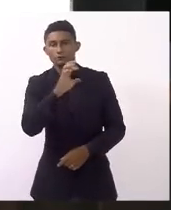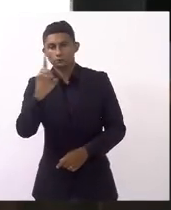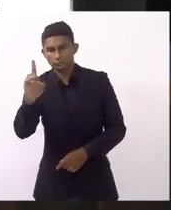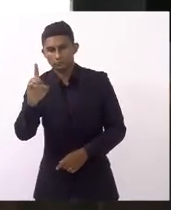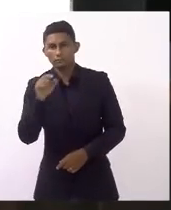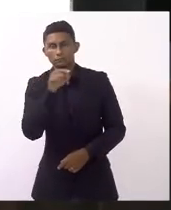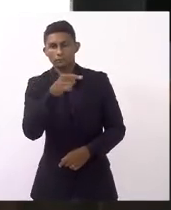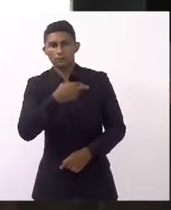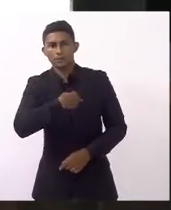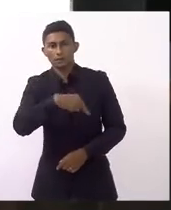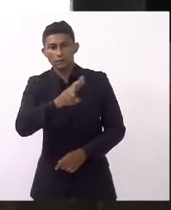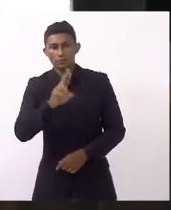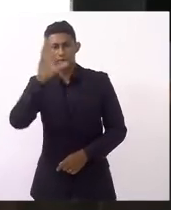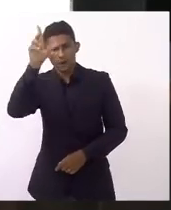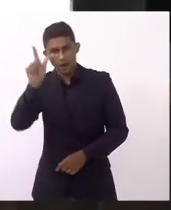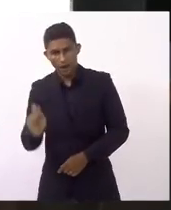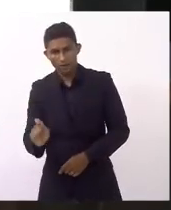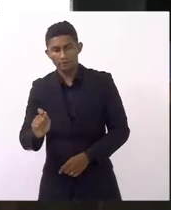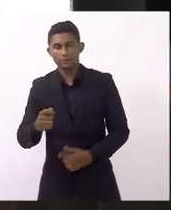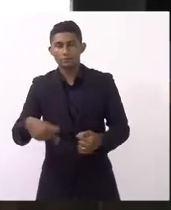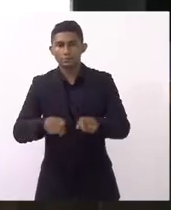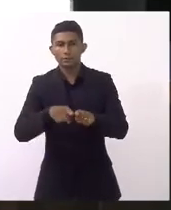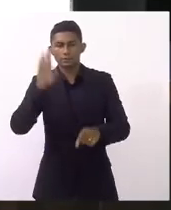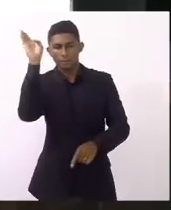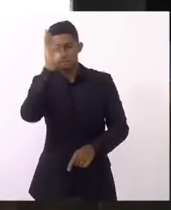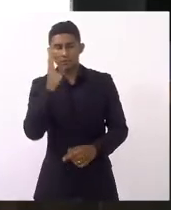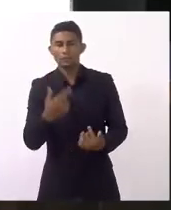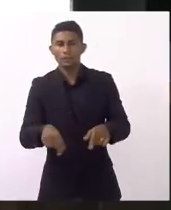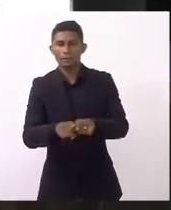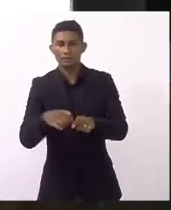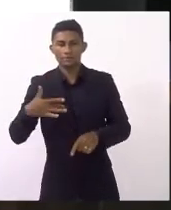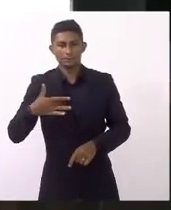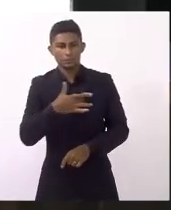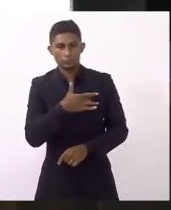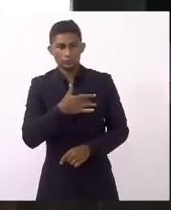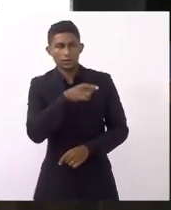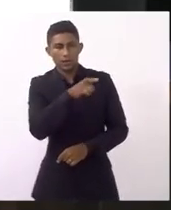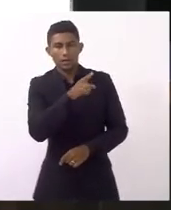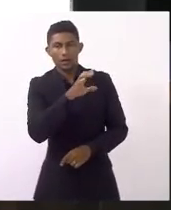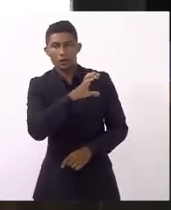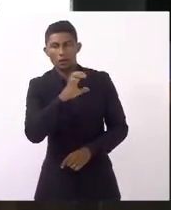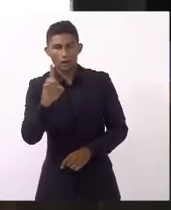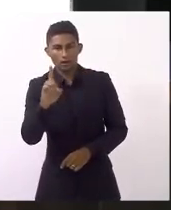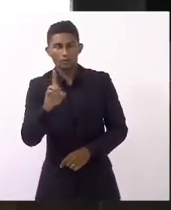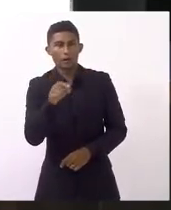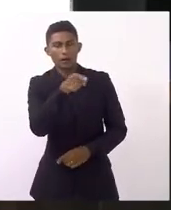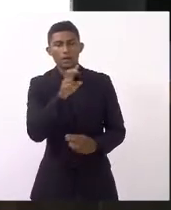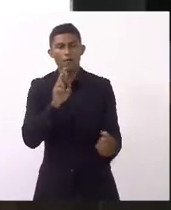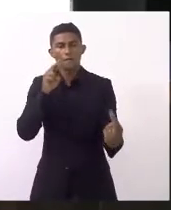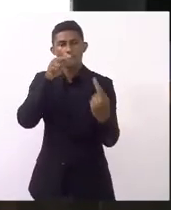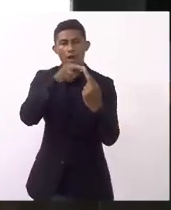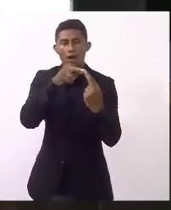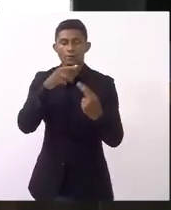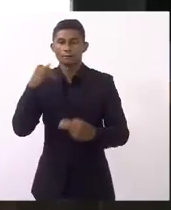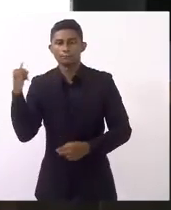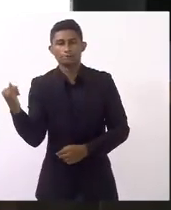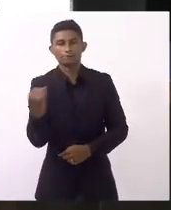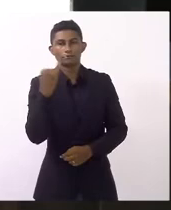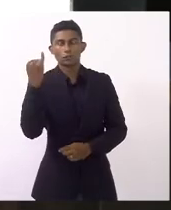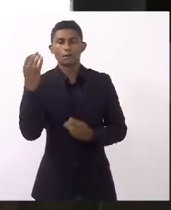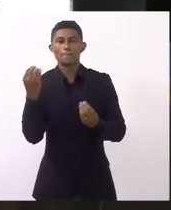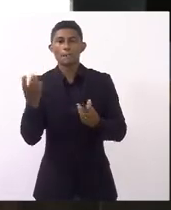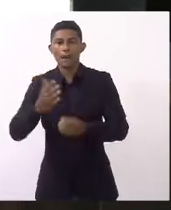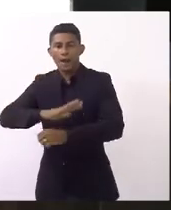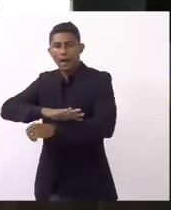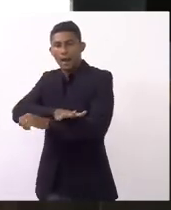rede de religiões afro-brasileiras e saúde referência fundamental no combate ao